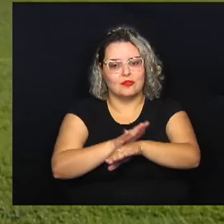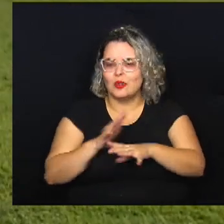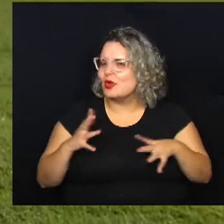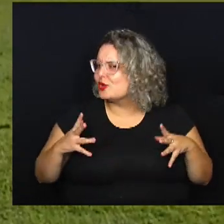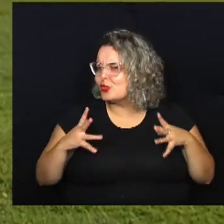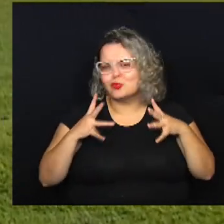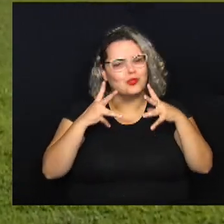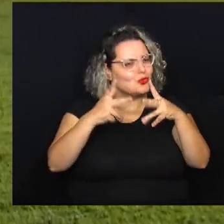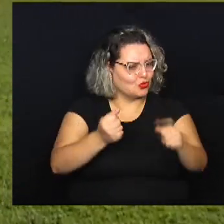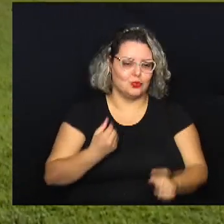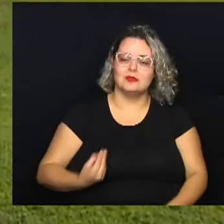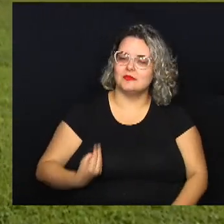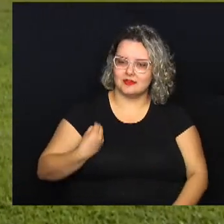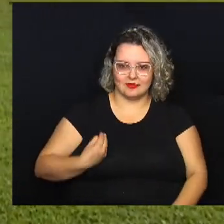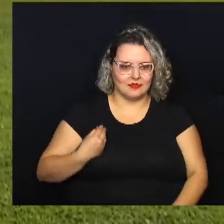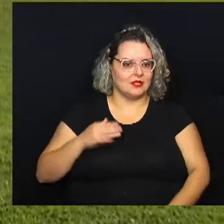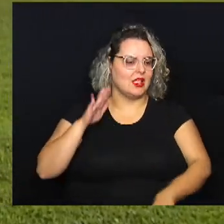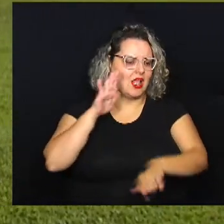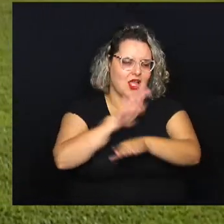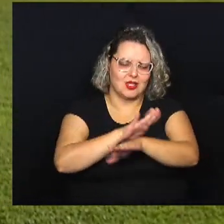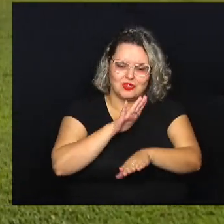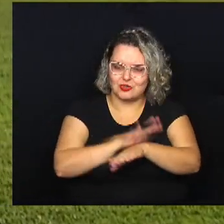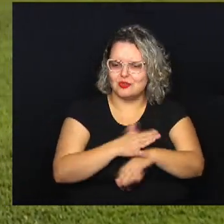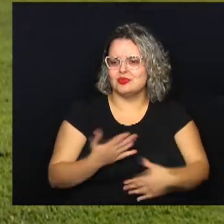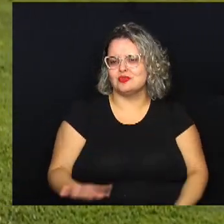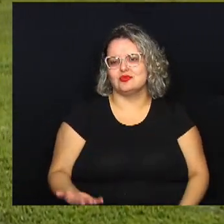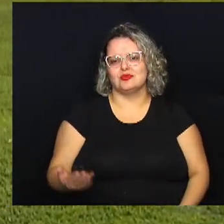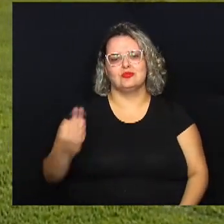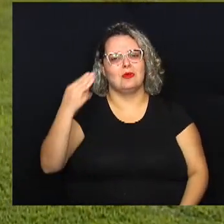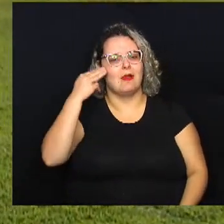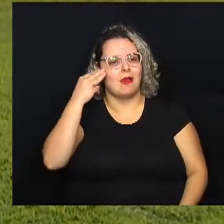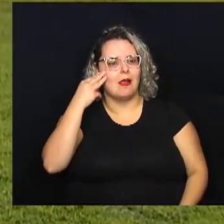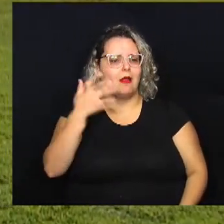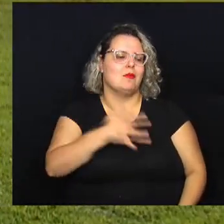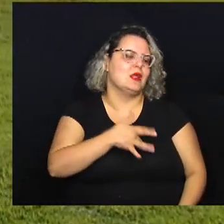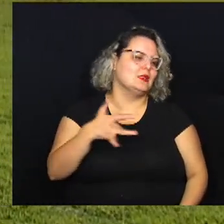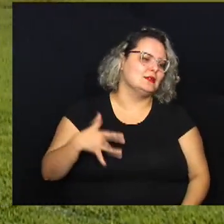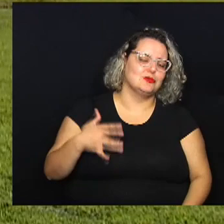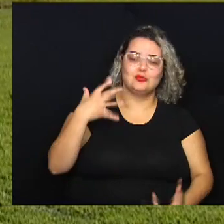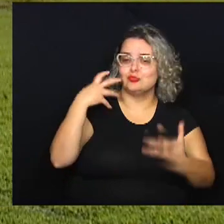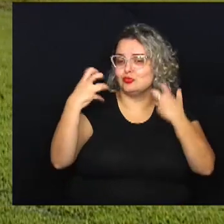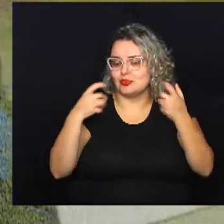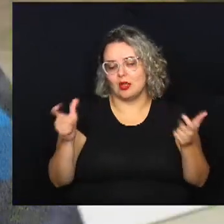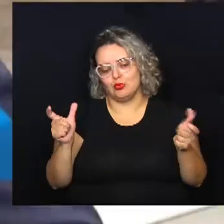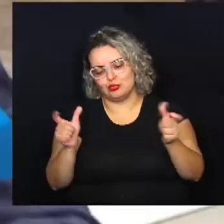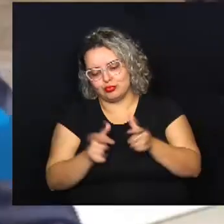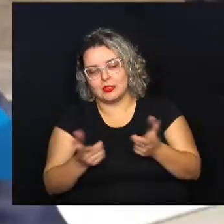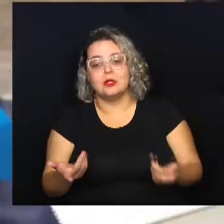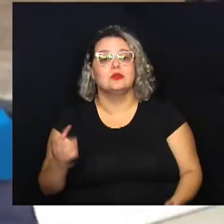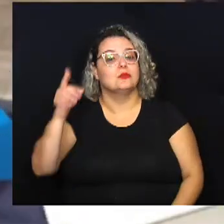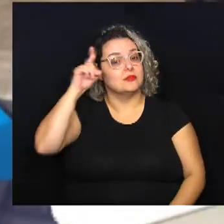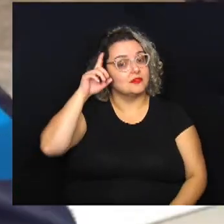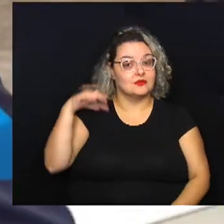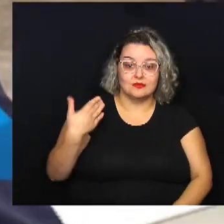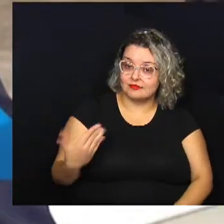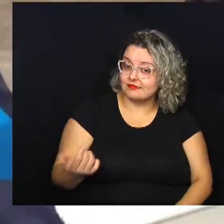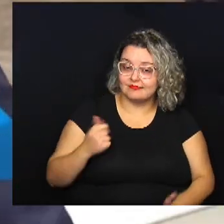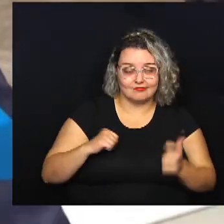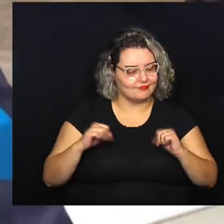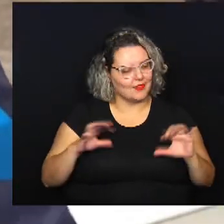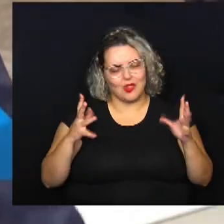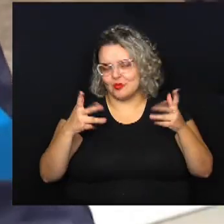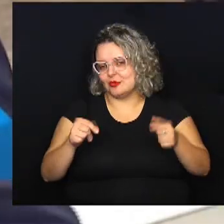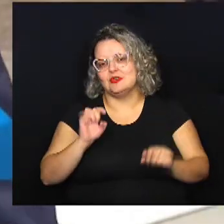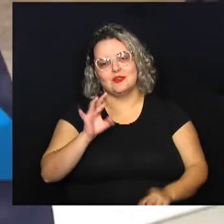absolutamente tudo, né? Ajuda obviamente na sua saúde, no estresse, ajuda no dia a dia, ajuda na sua ansiedade, enfim, só